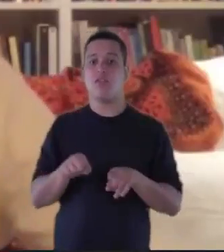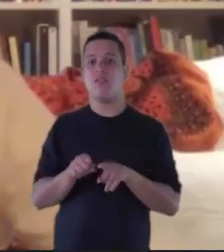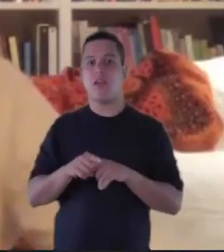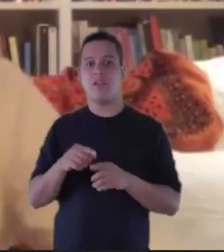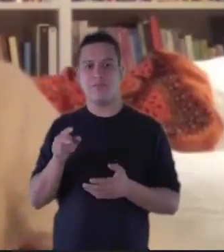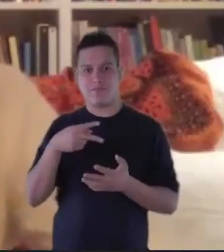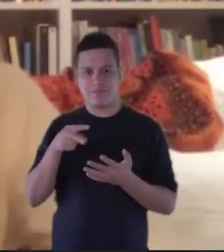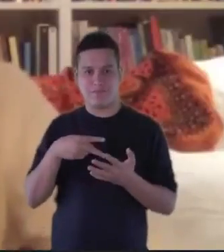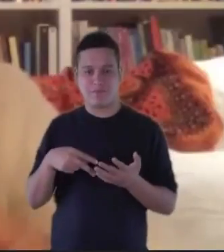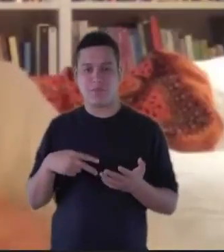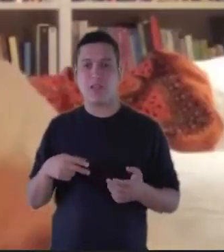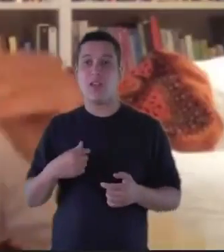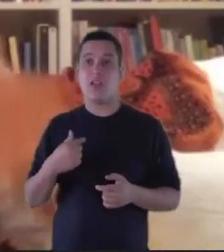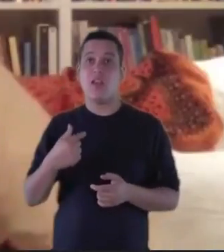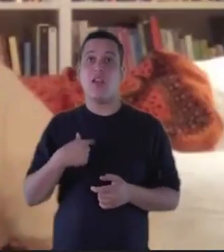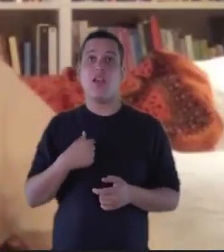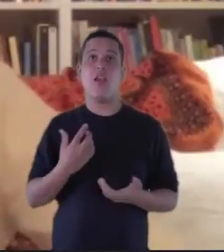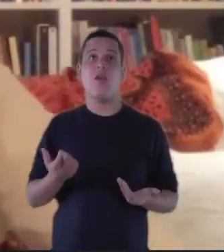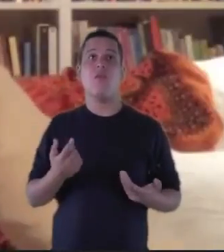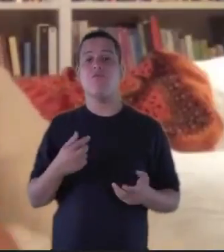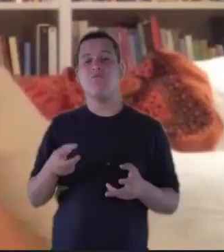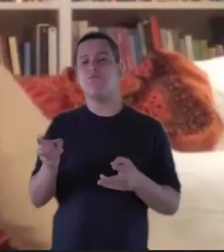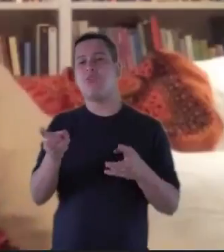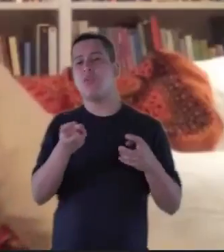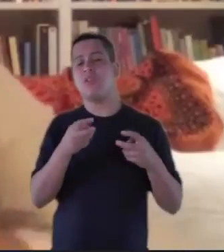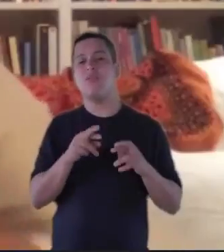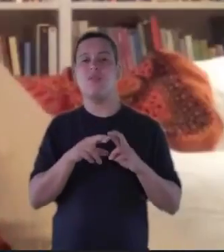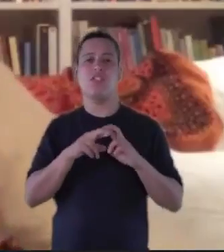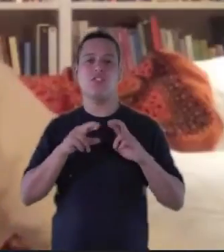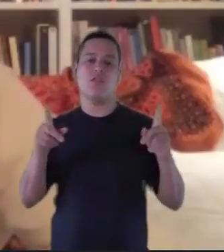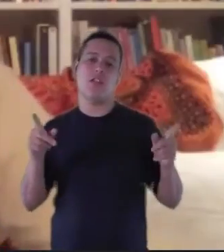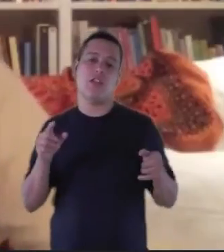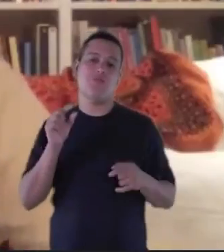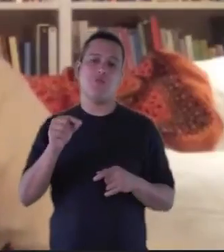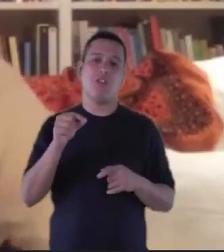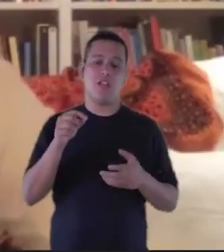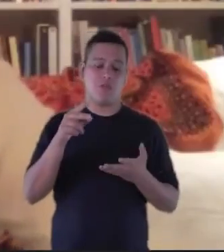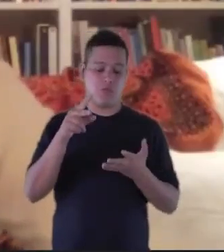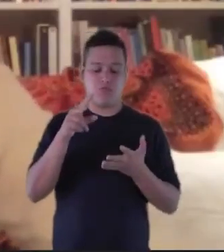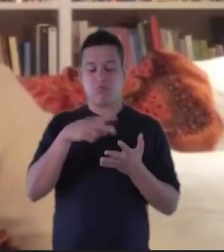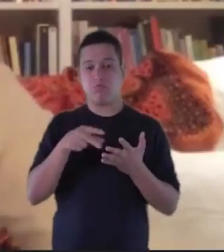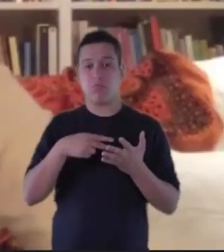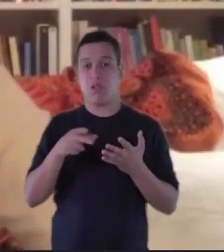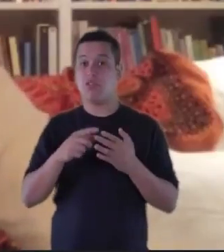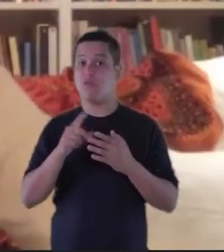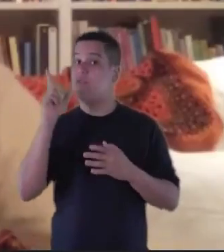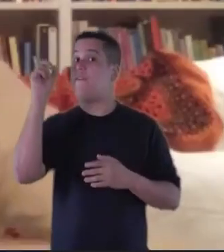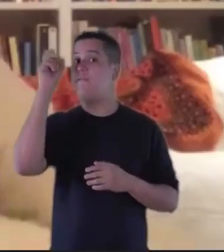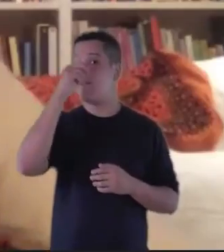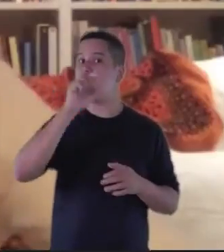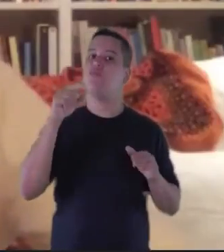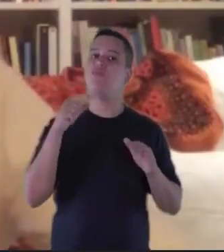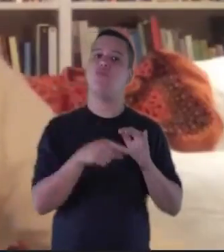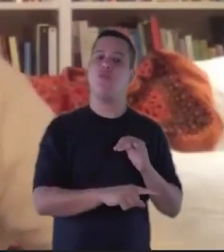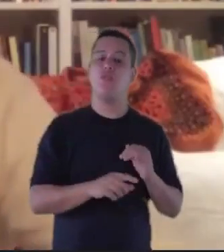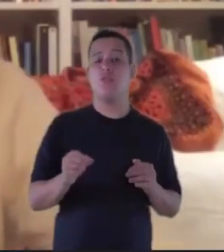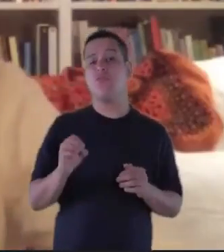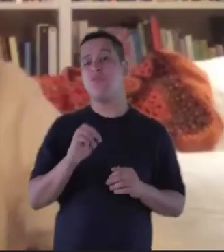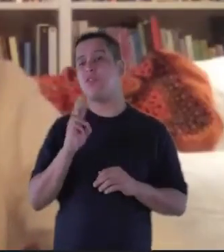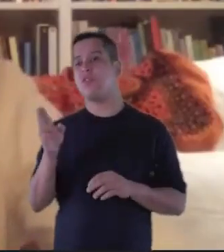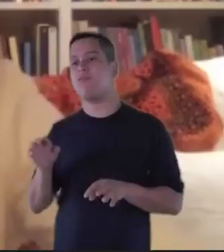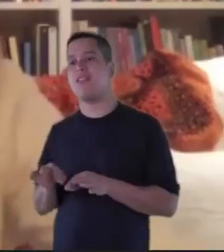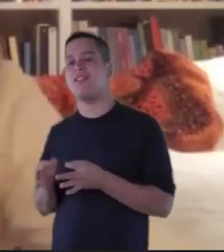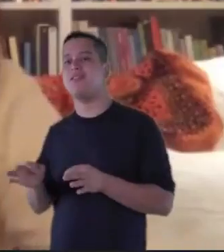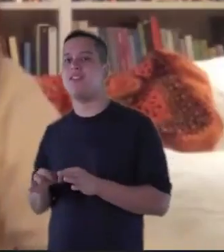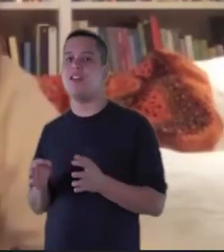distinção assim da alta literatura, da considerada e da dramaturgia que eu assistia nos filmes